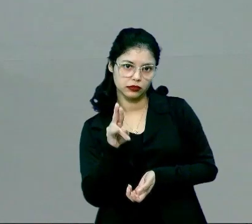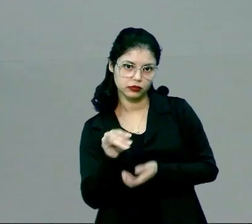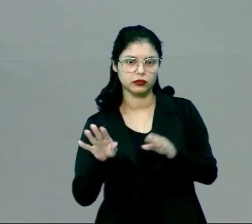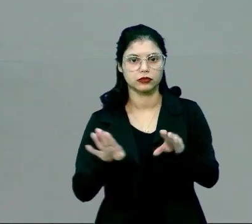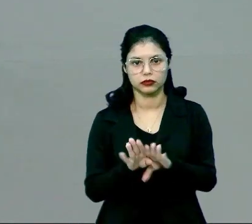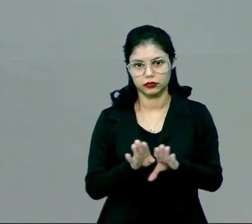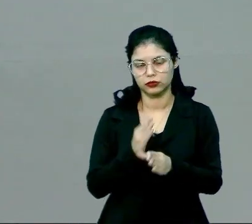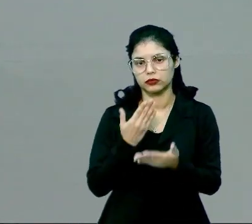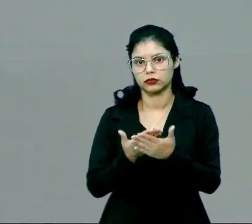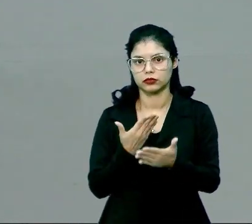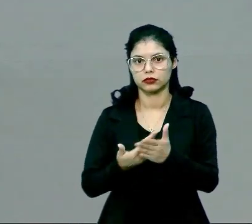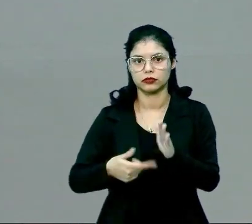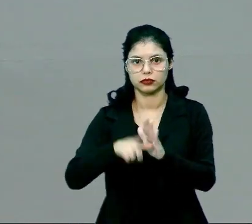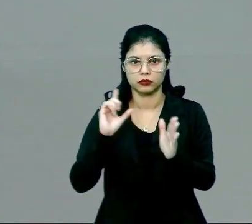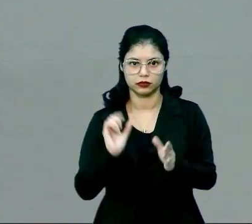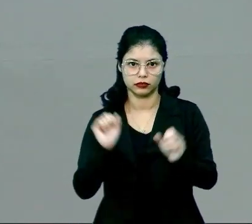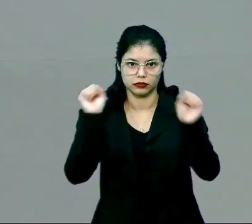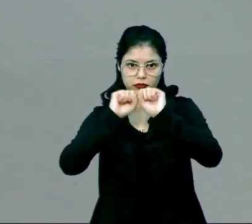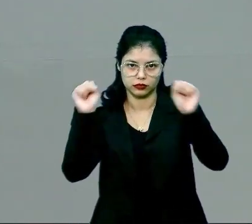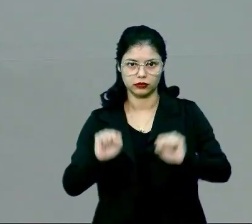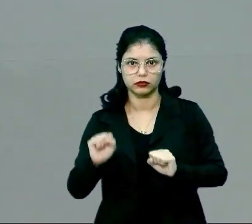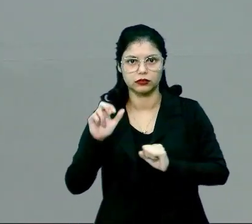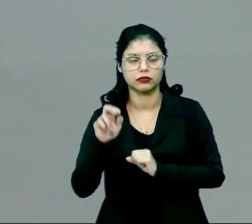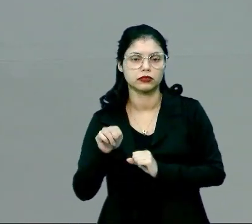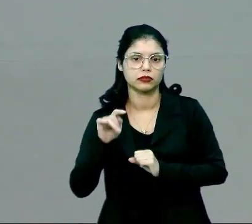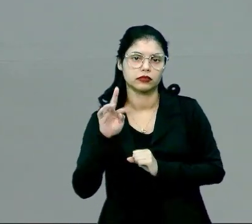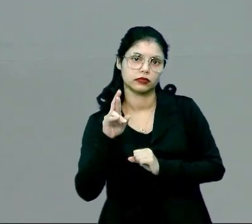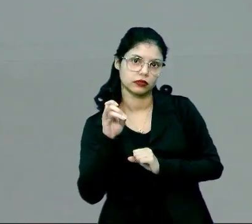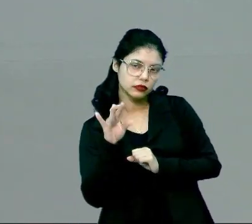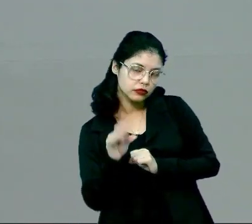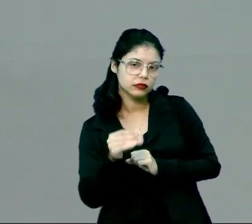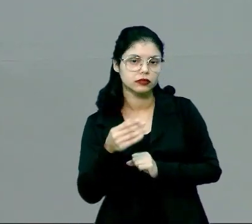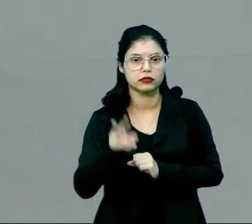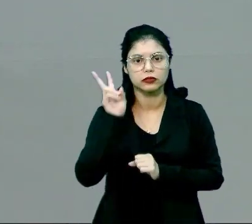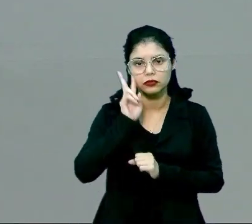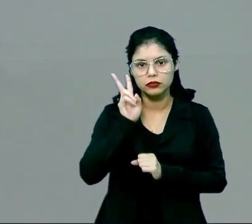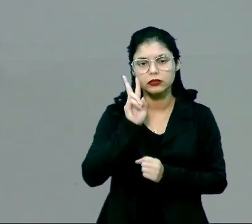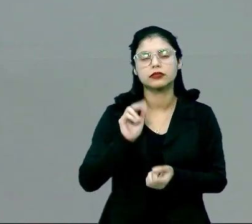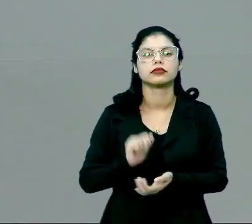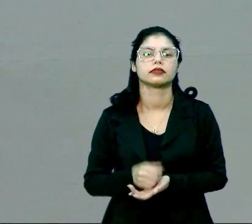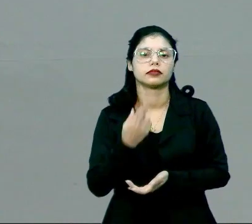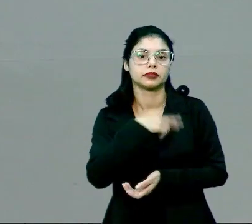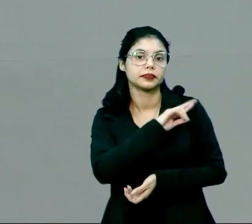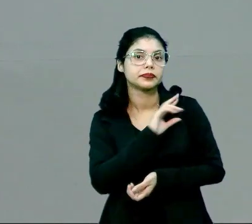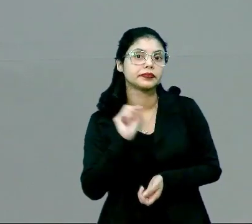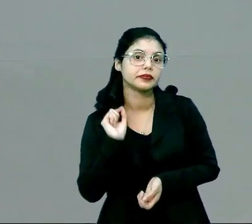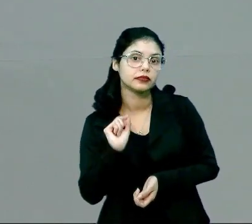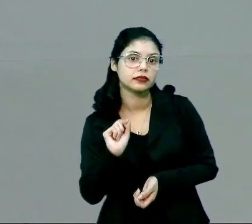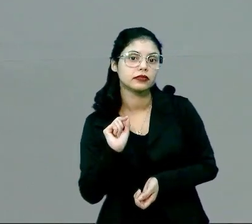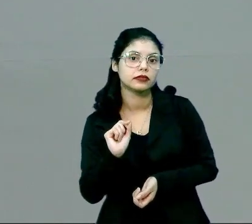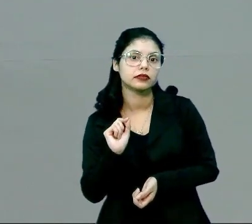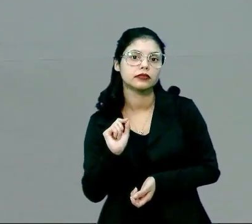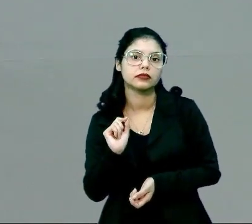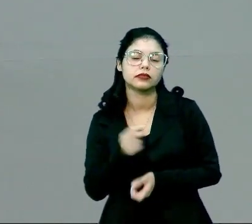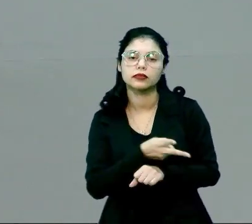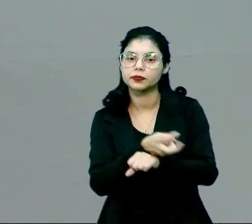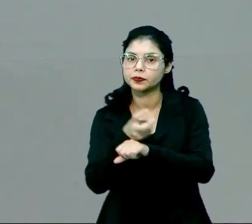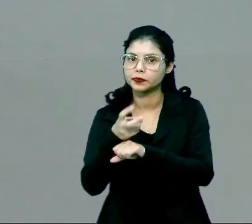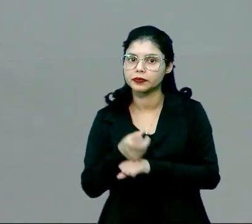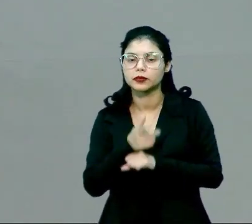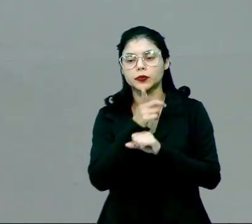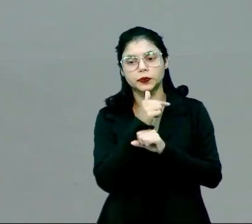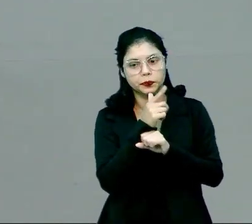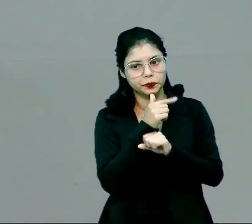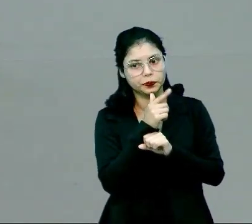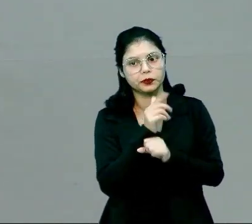está lá nas nossas aulas do sistema endócrino. Quem lembra aí, o antidiurético é responsável o quê? Pela reabsorção de